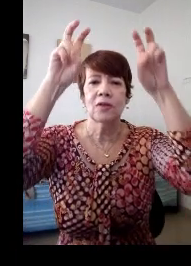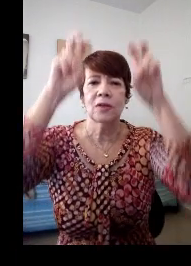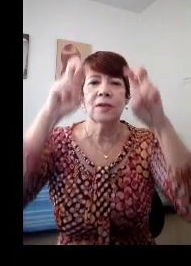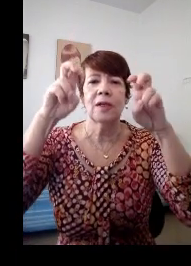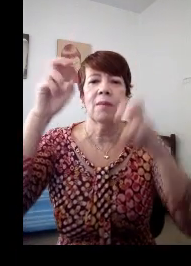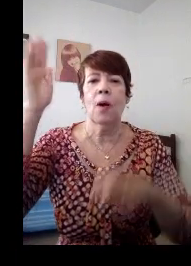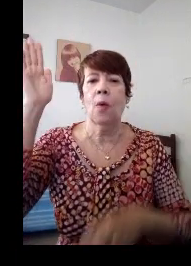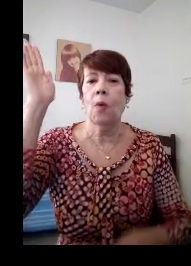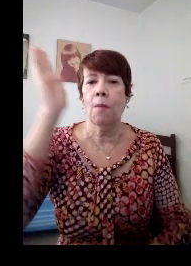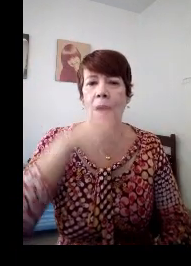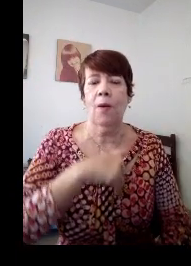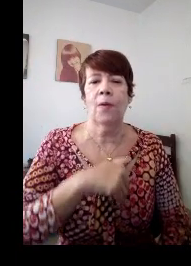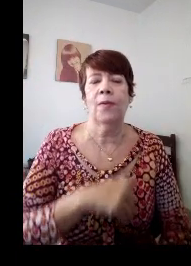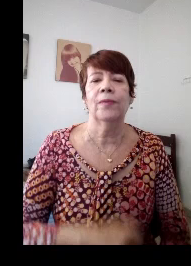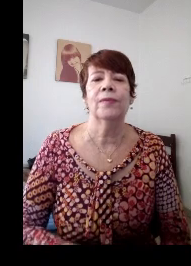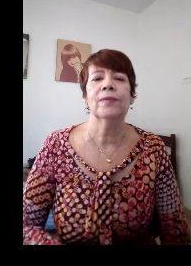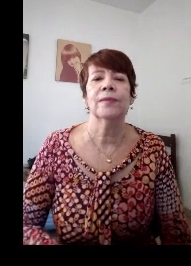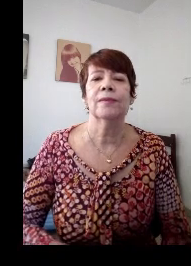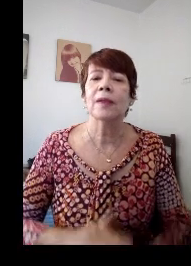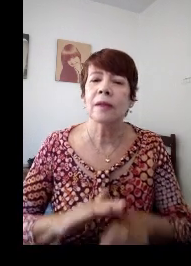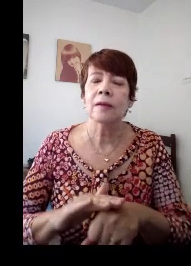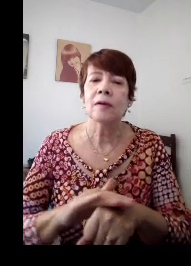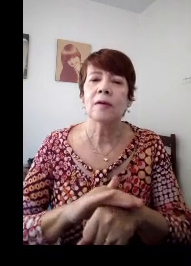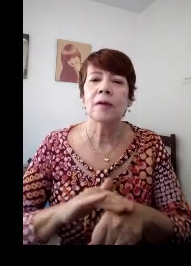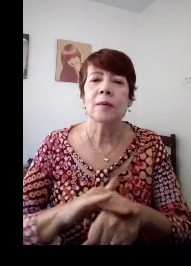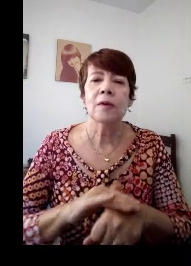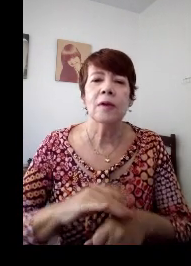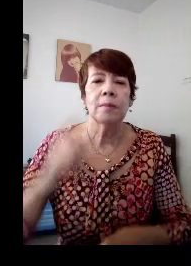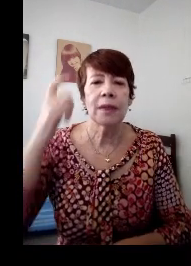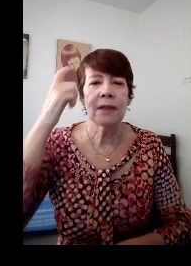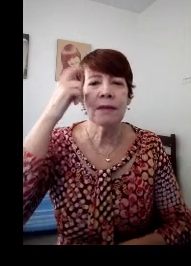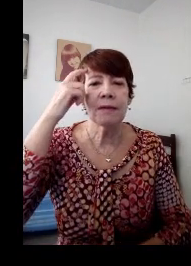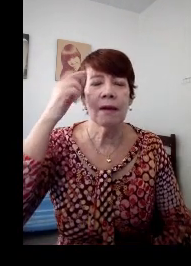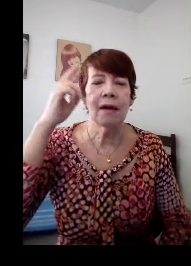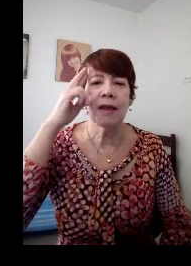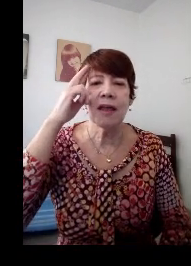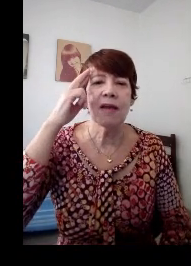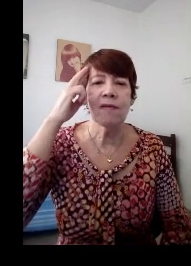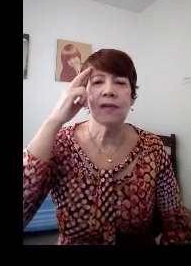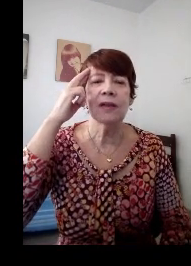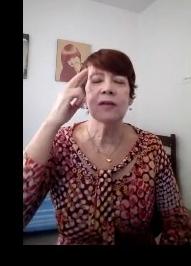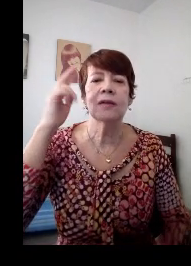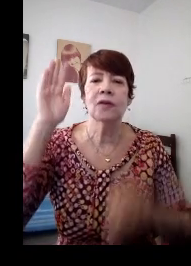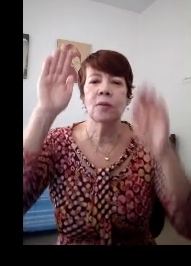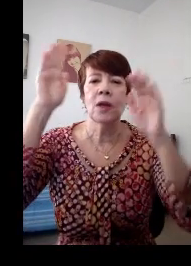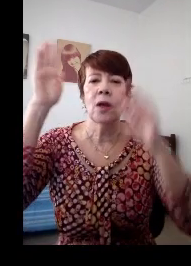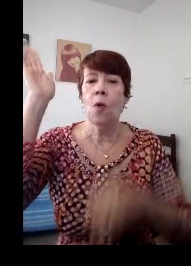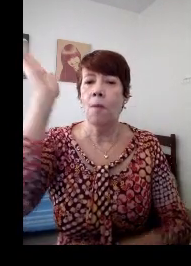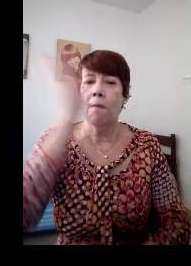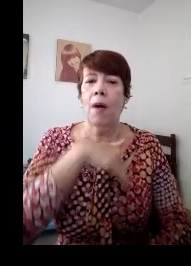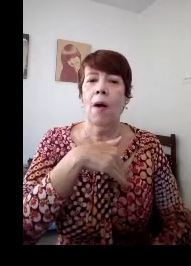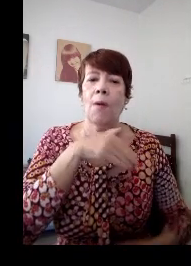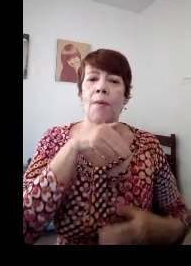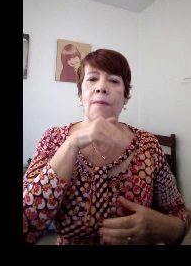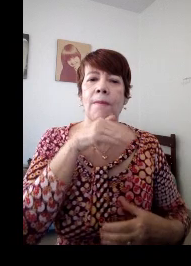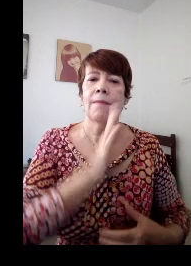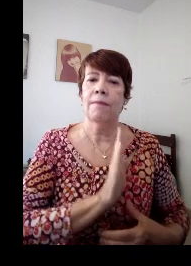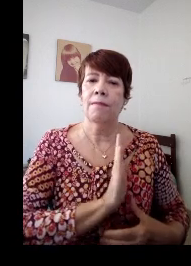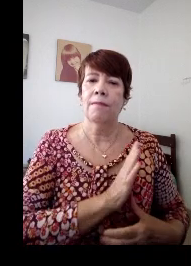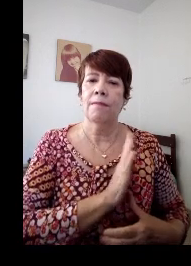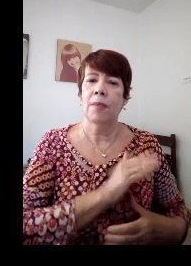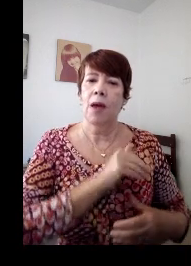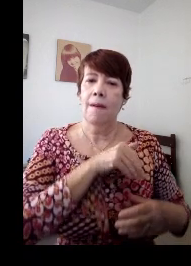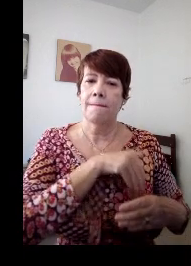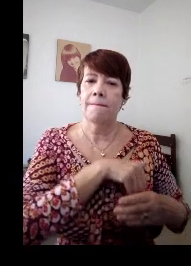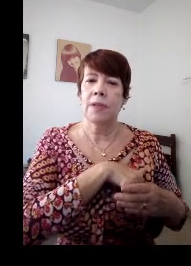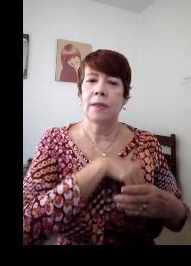para que nós possamos pensar um pouco sobre este mal que habita em mim.